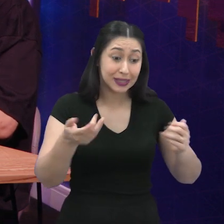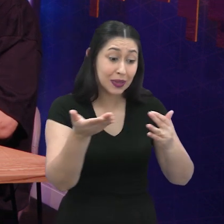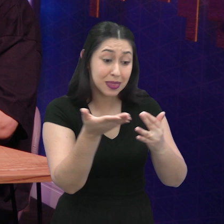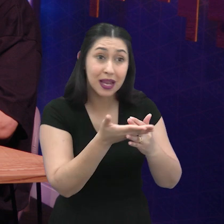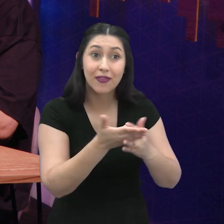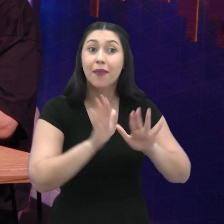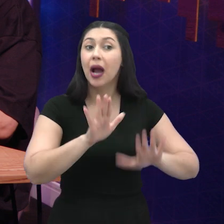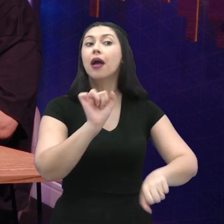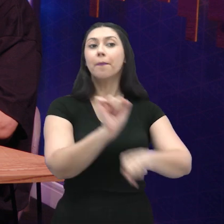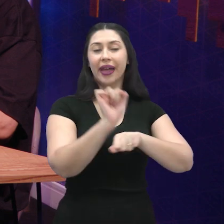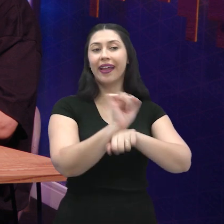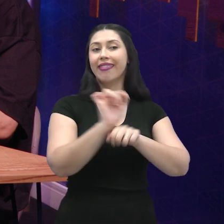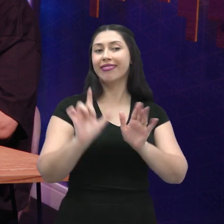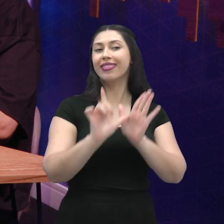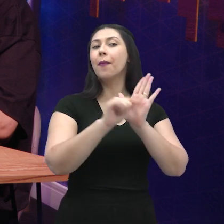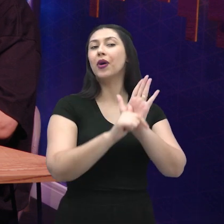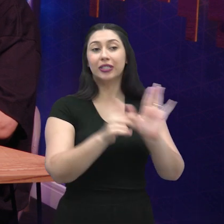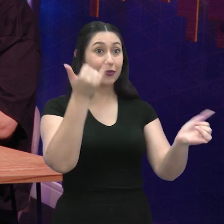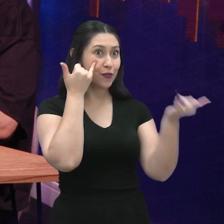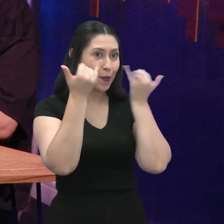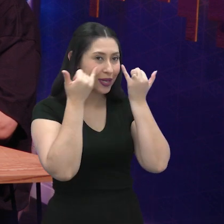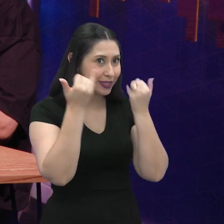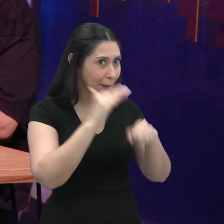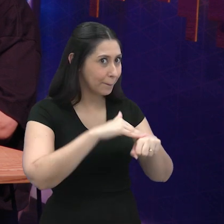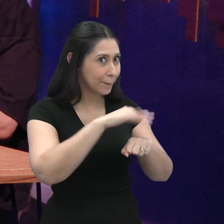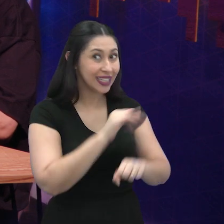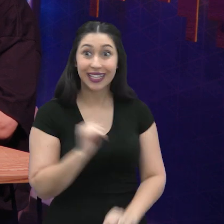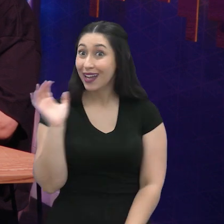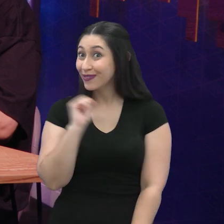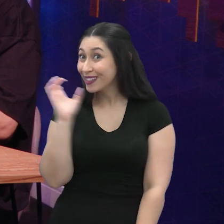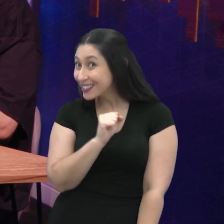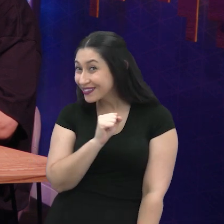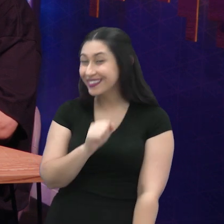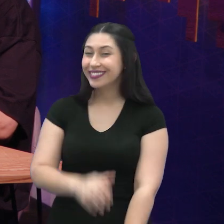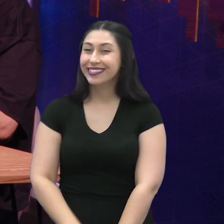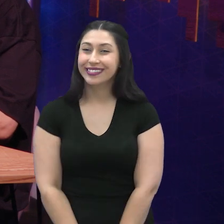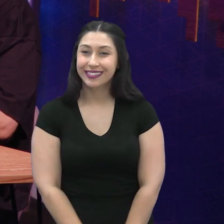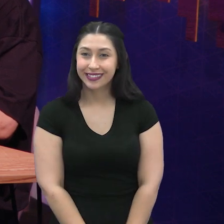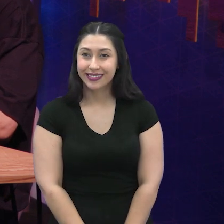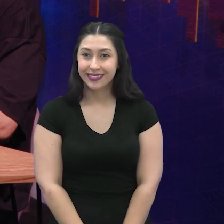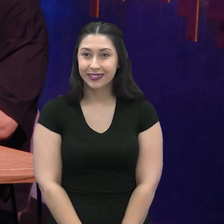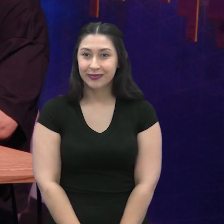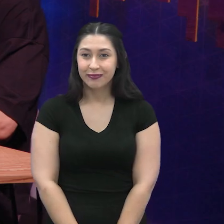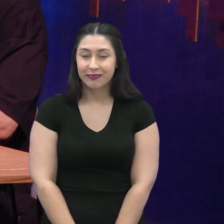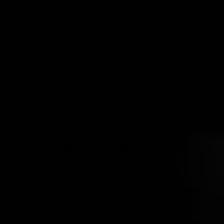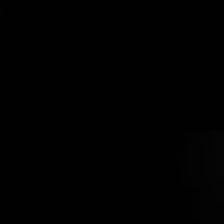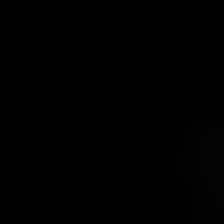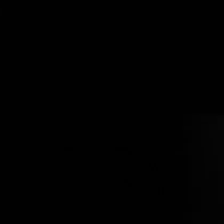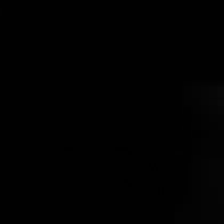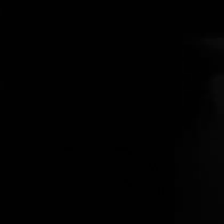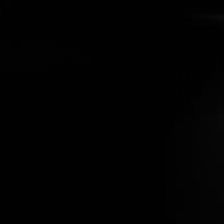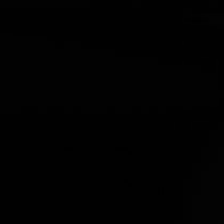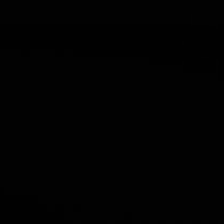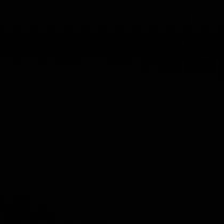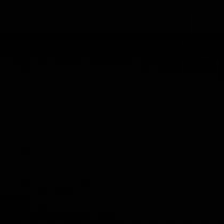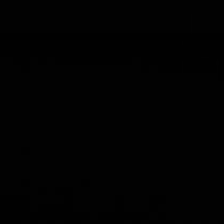gente vai ter que ir para mais um intervalo, mas fica por aí porque a gente tem mais informação para vocês. Vamos correr.